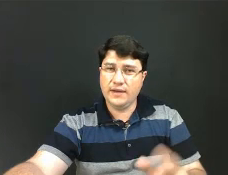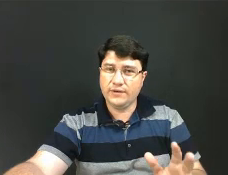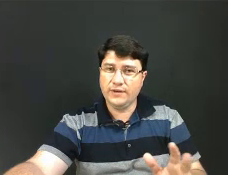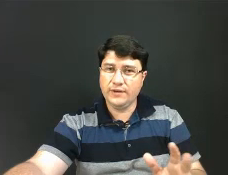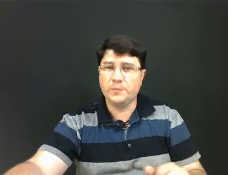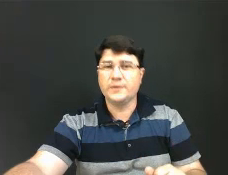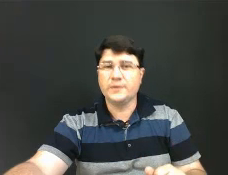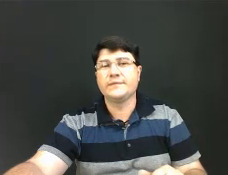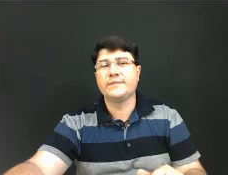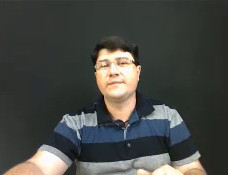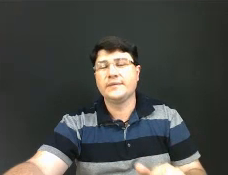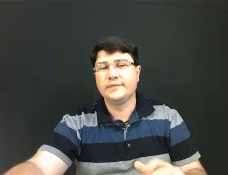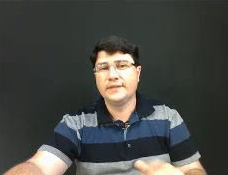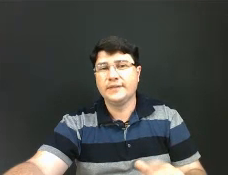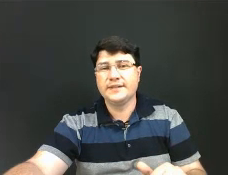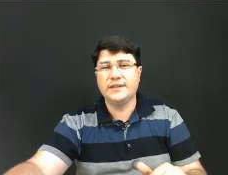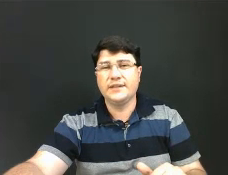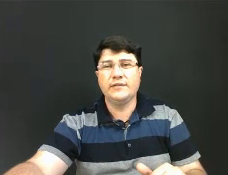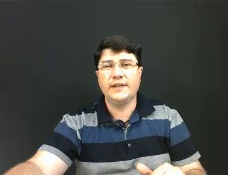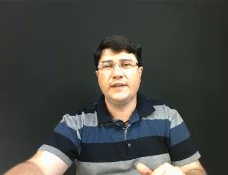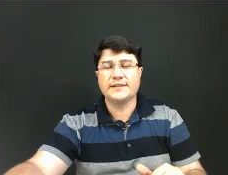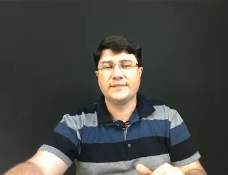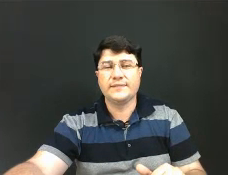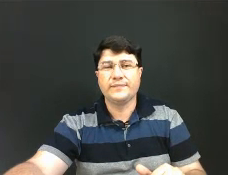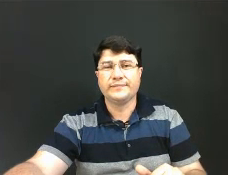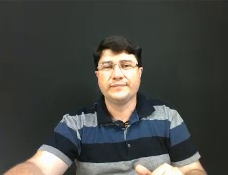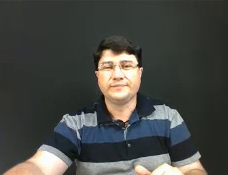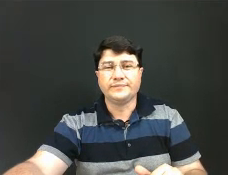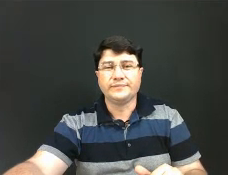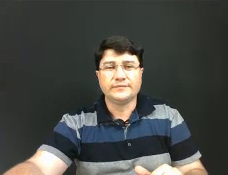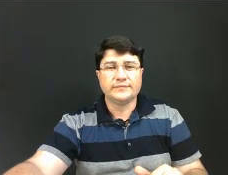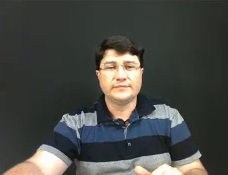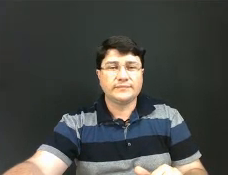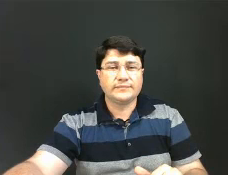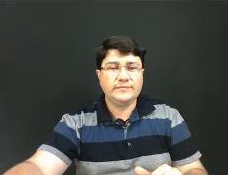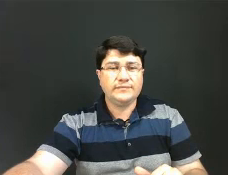meio, em Florianópolis. Seguiu a frase.